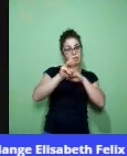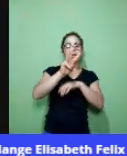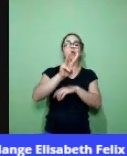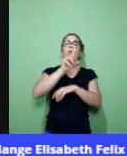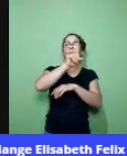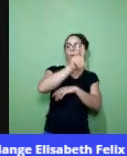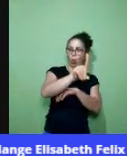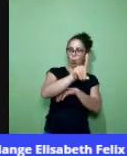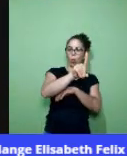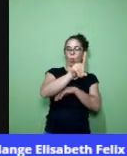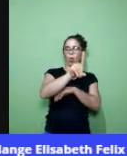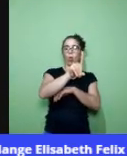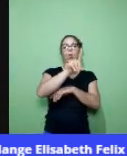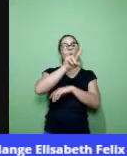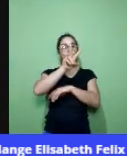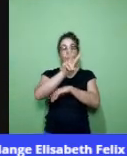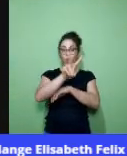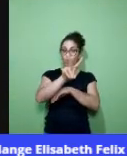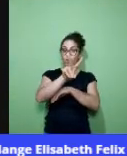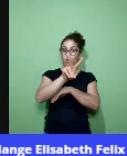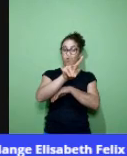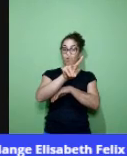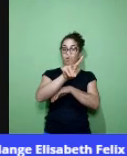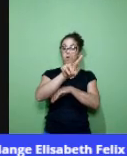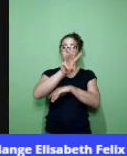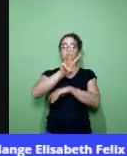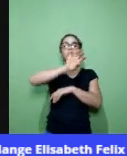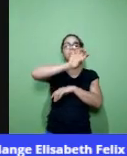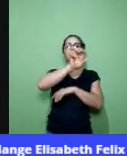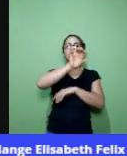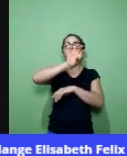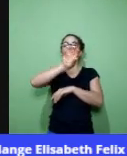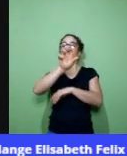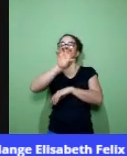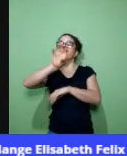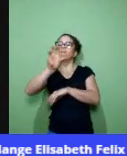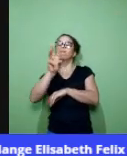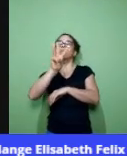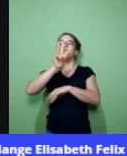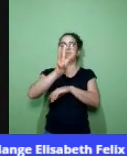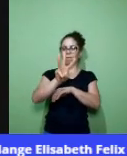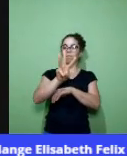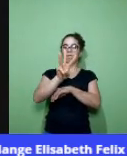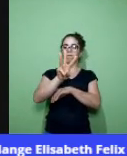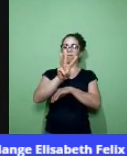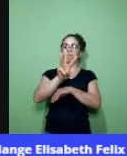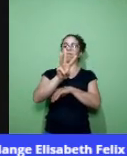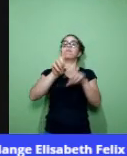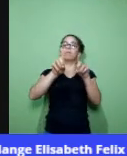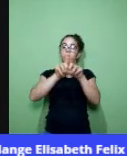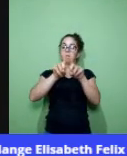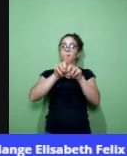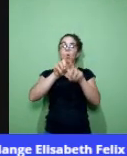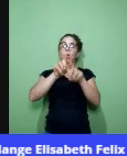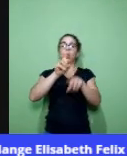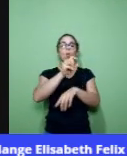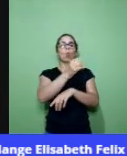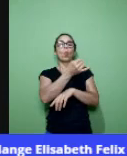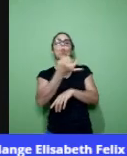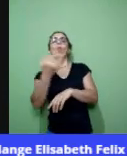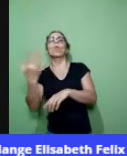o número 3 e aí vamos lá, vamos trabalhar 3. 1, rosqueia, né? 2,